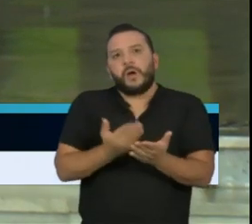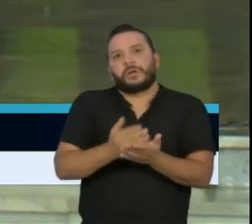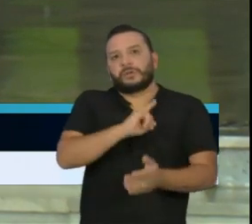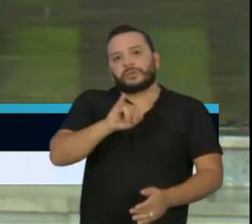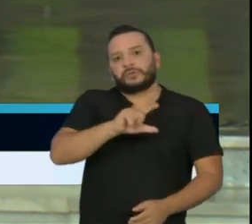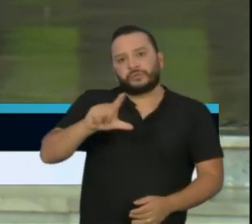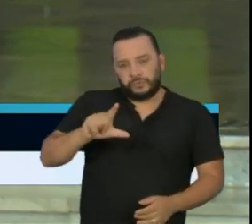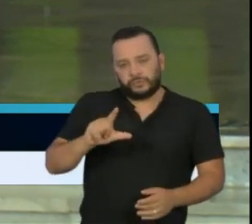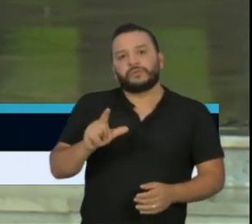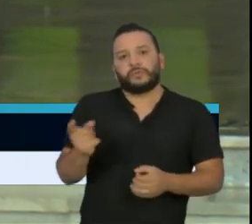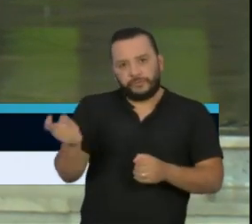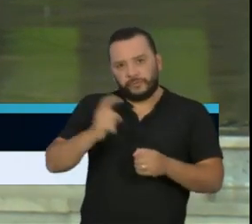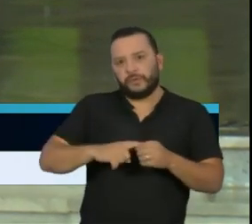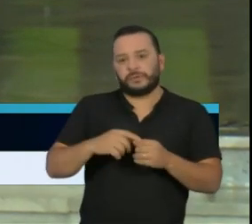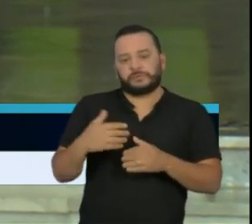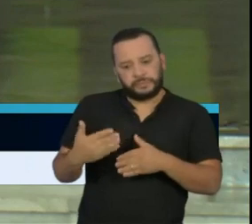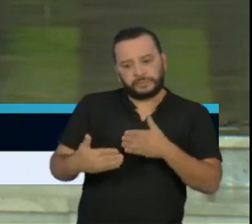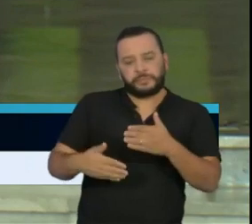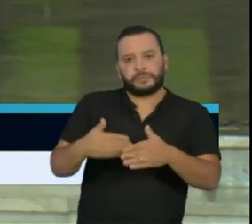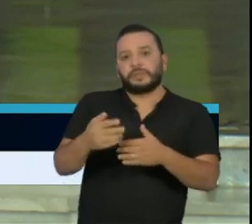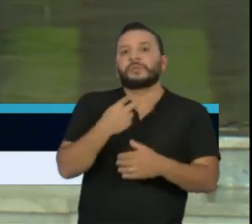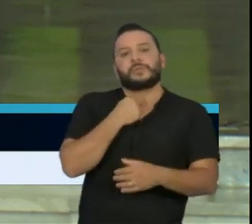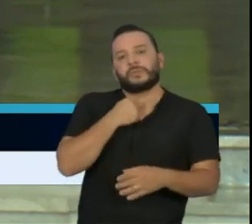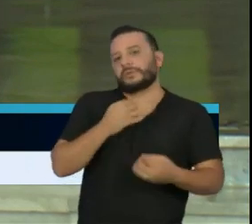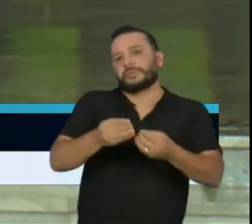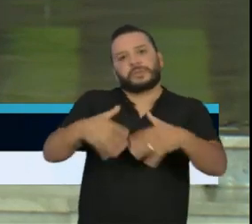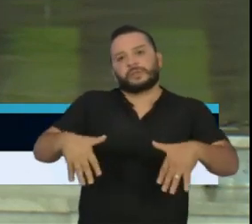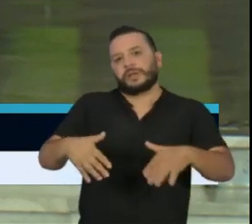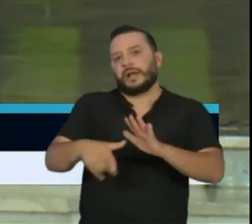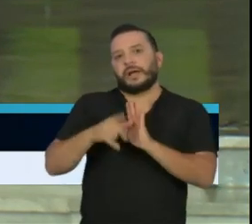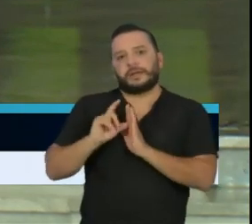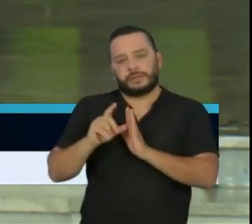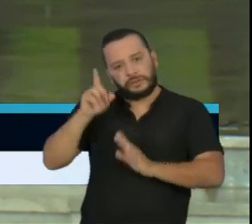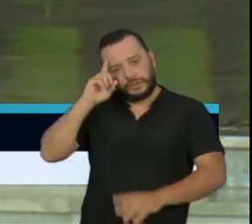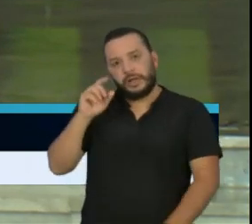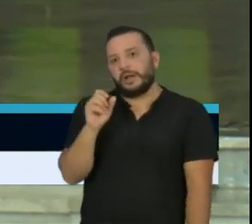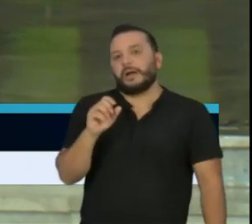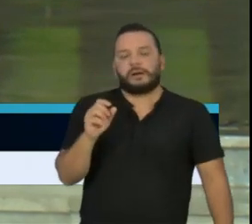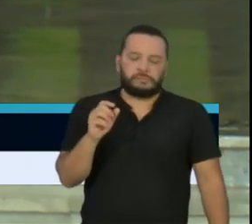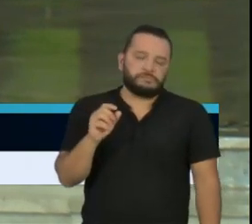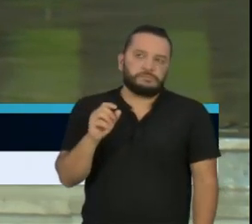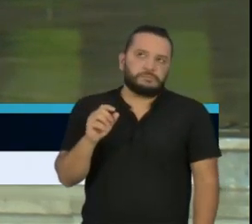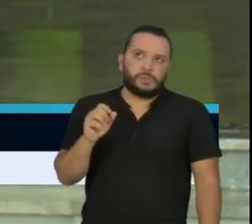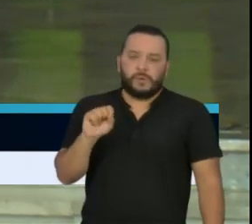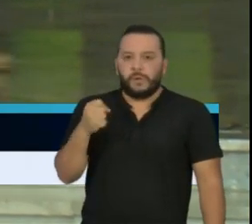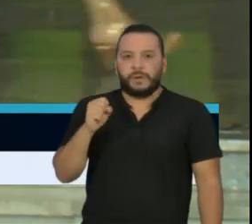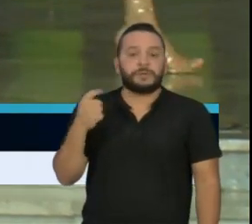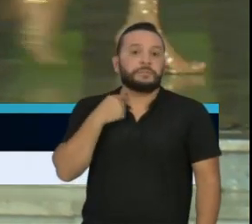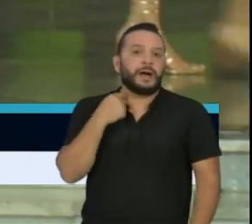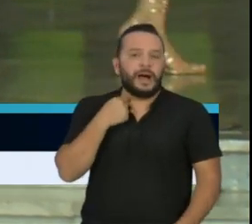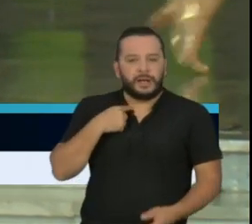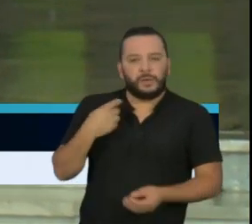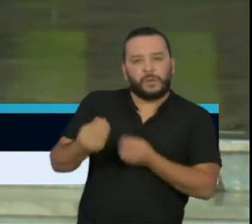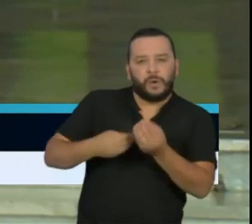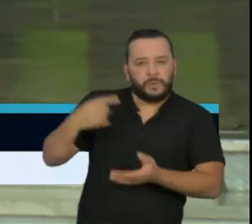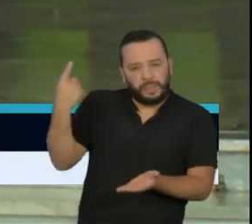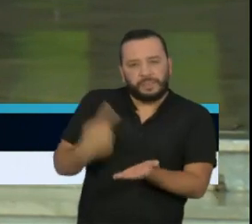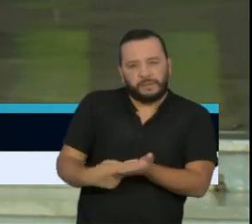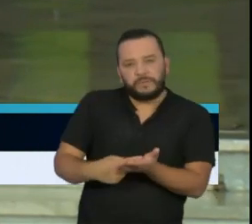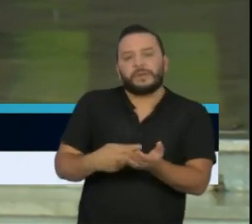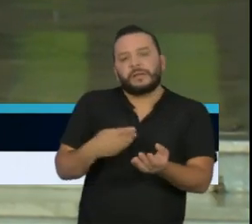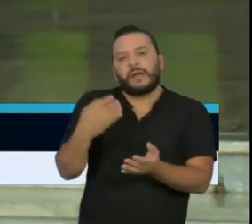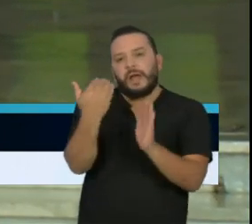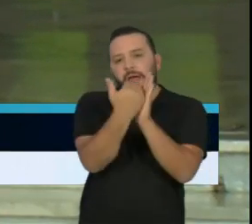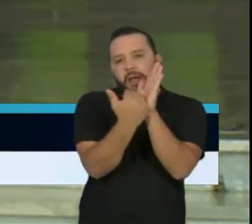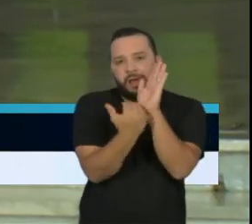retorno gradativo em julho prejudicar o retorno antes, a partir do dia 8 de maio, a ser definido aqui pelo Centro de Contingência. Então, a